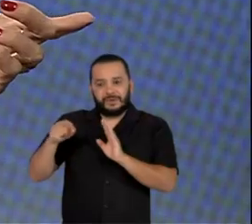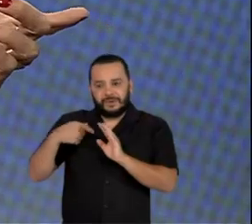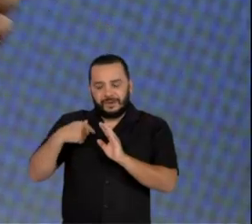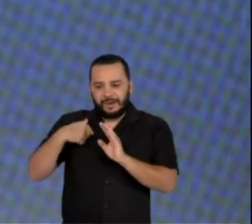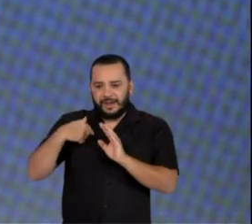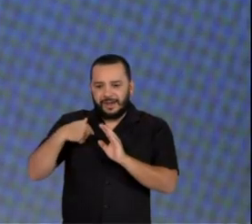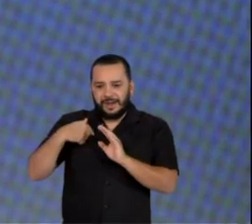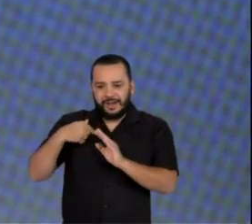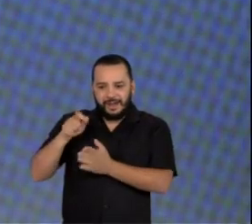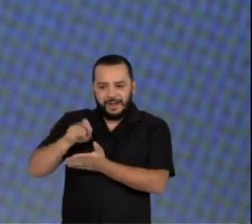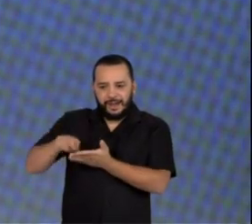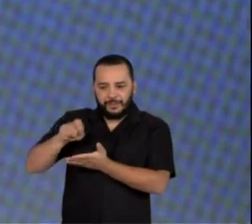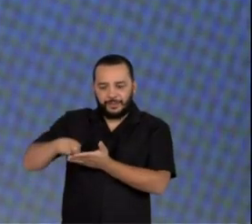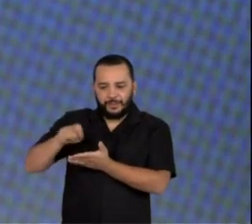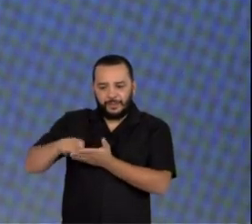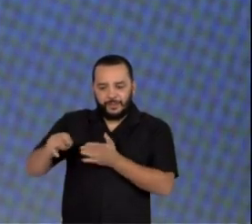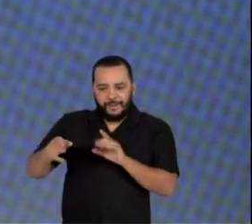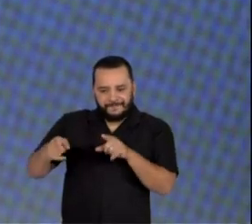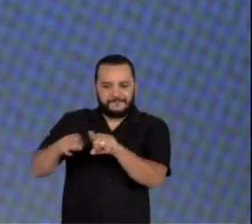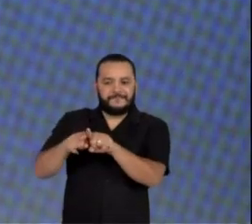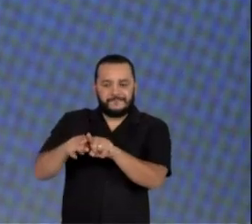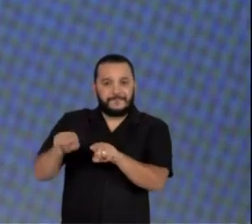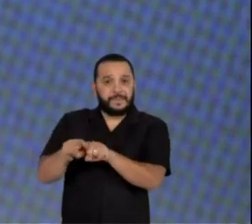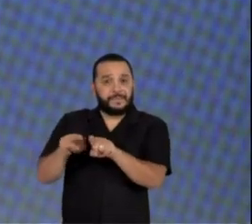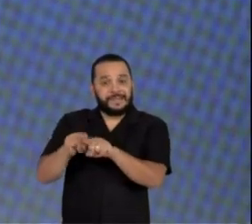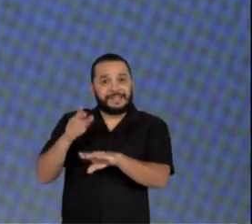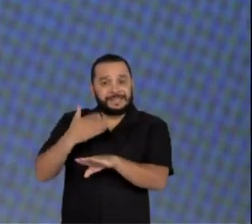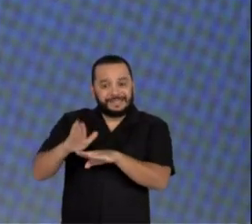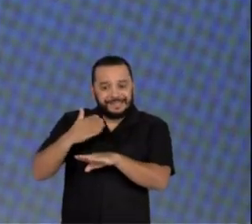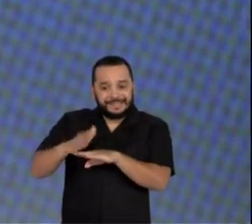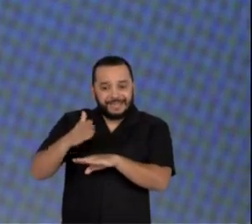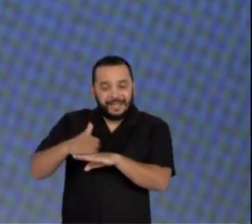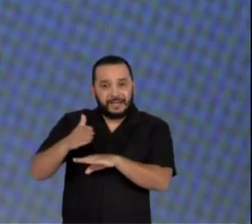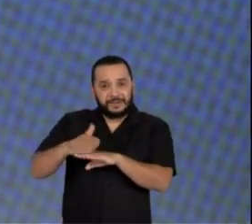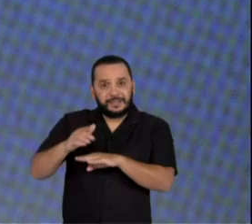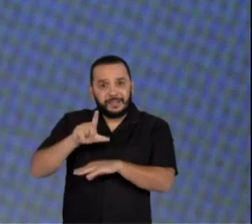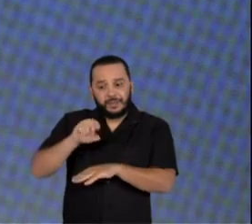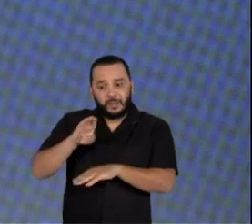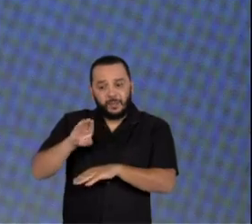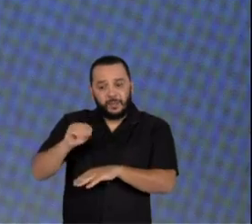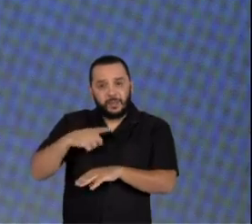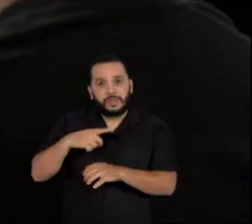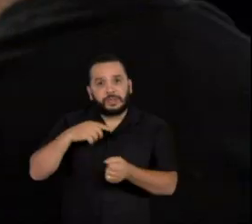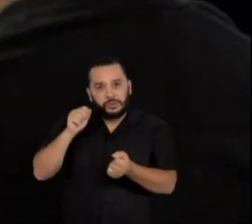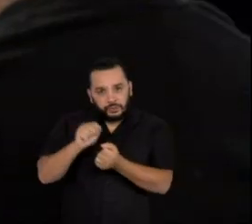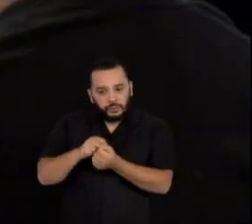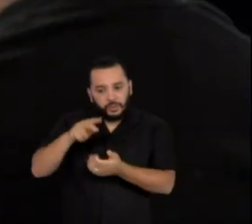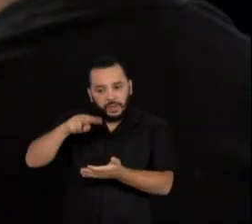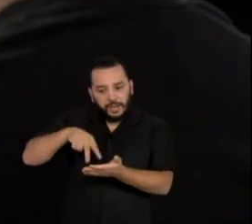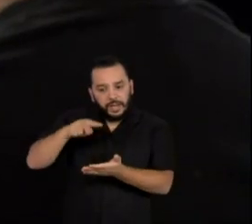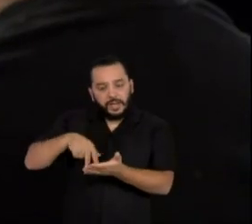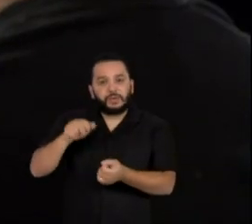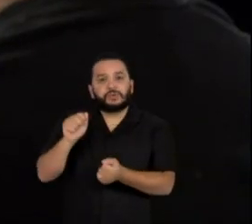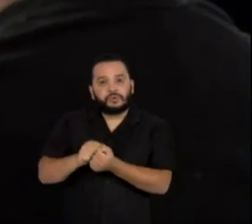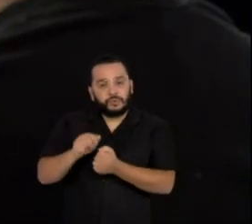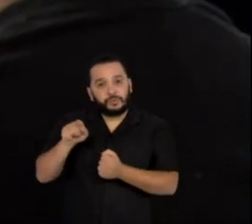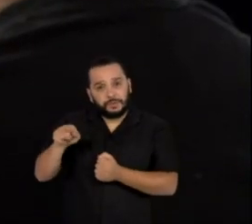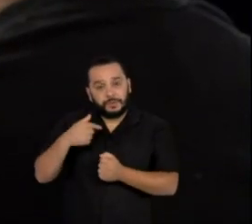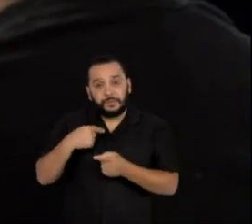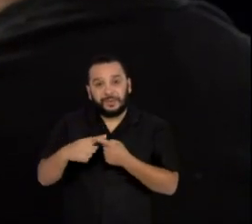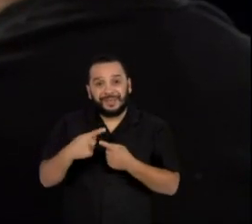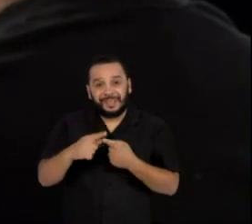o Renato, durante os ensaios do Lobo, ele ia para o camarim para passar o texto comigo, porque o texto